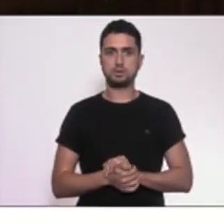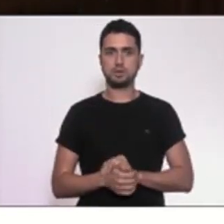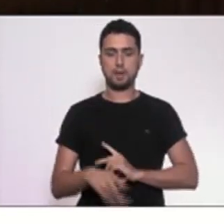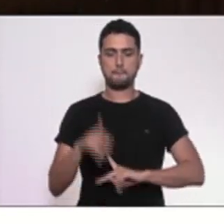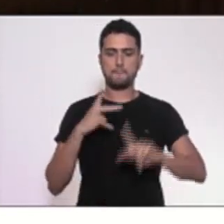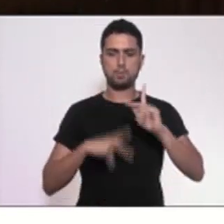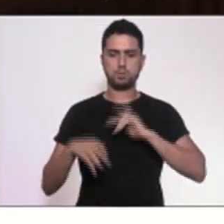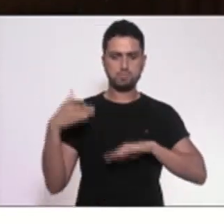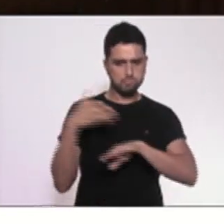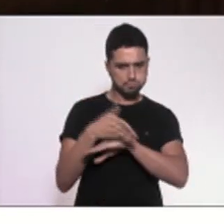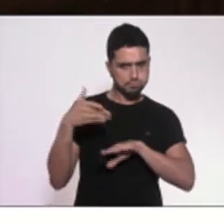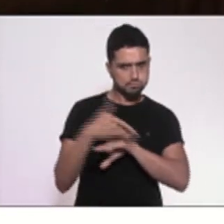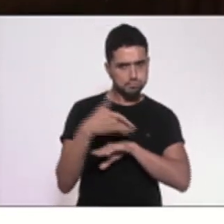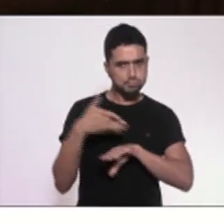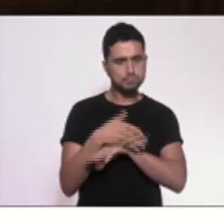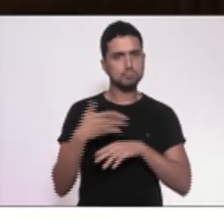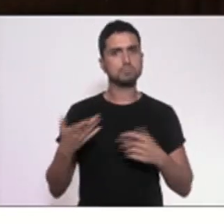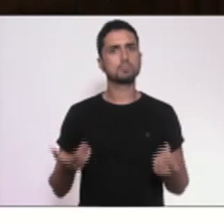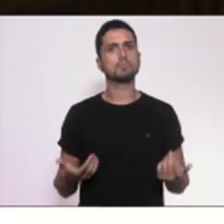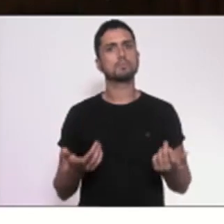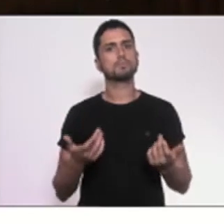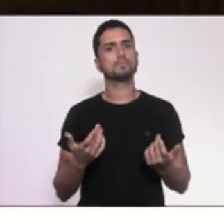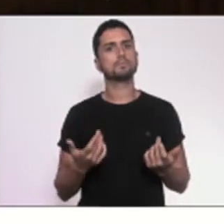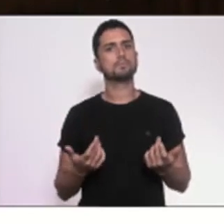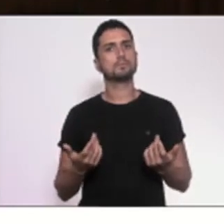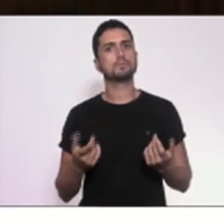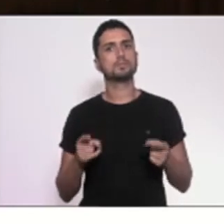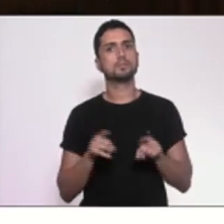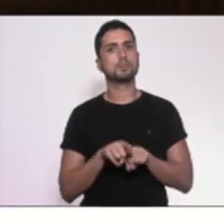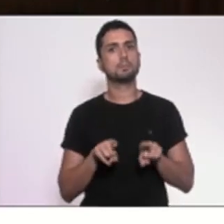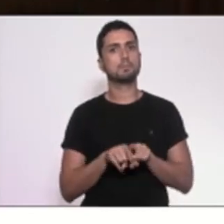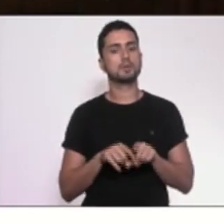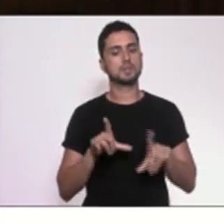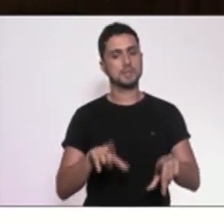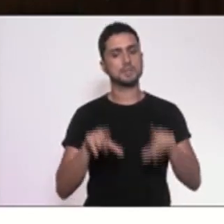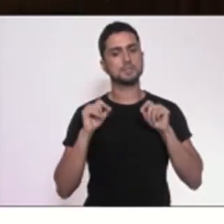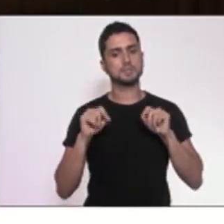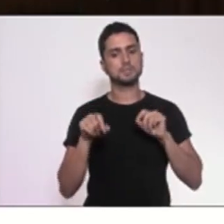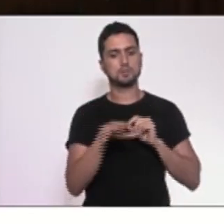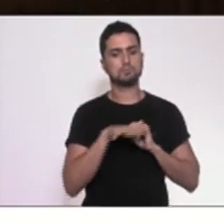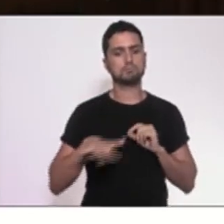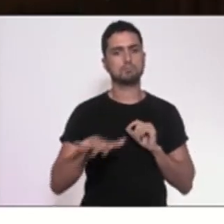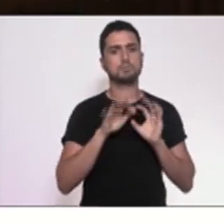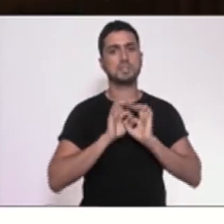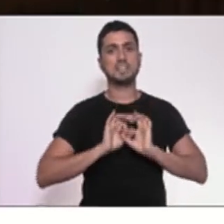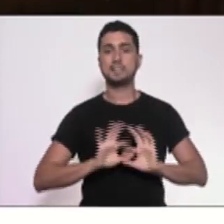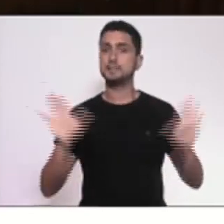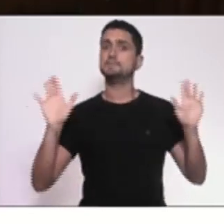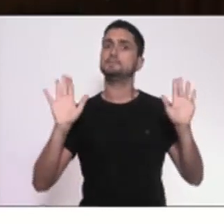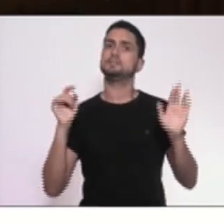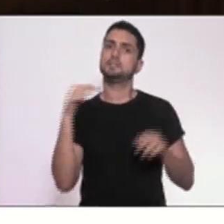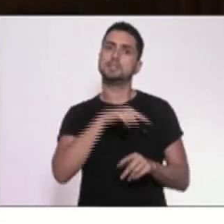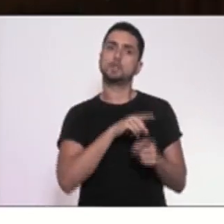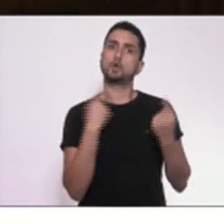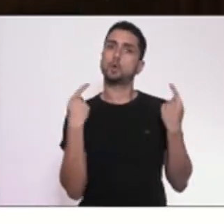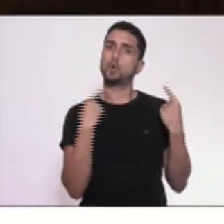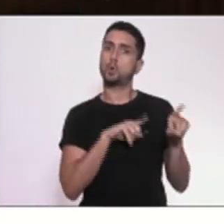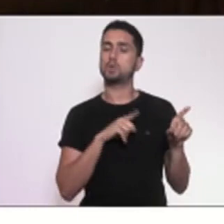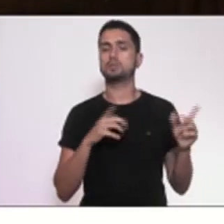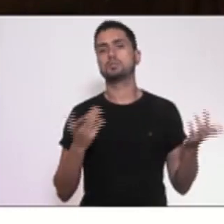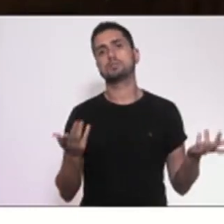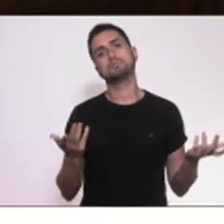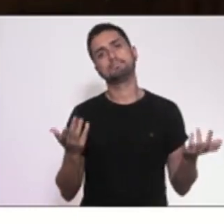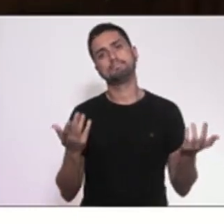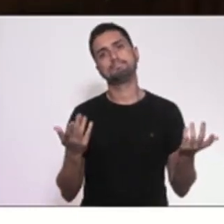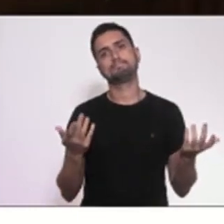para ampliar os mecanismos de decisão coletiva. O que eles fazem é o contrário. E fazem isso submetendo o